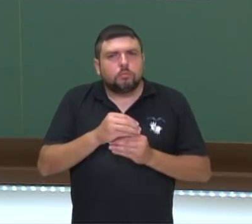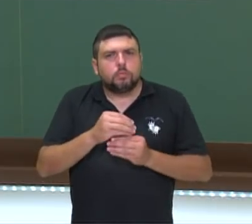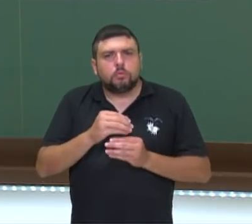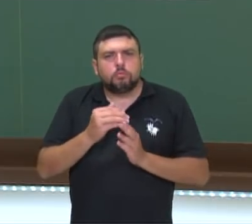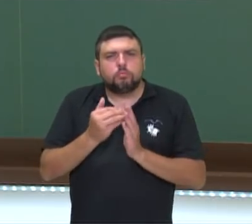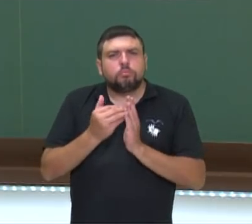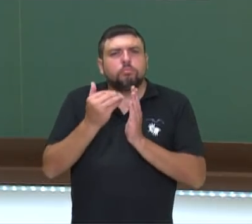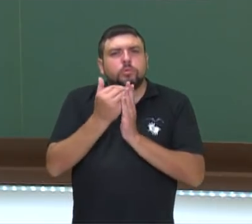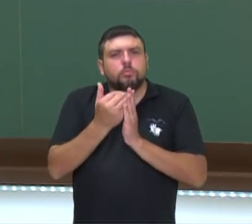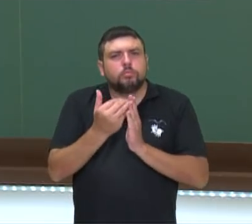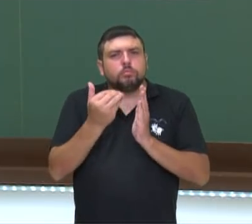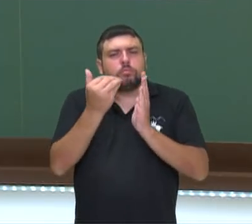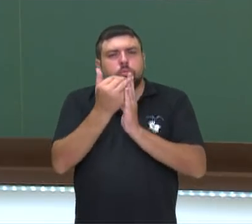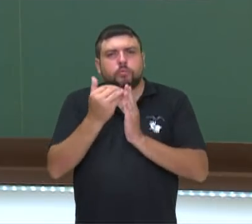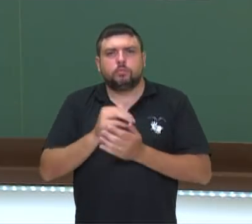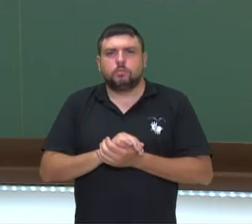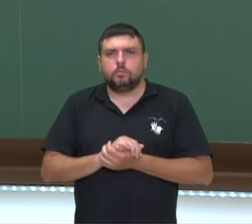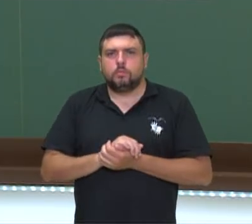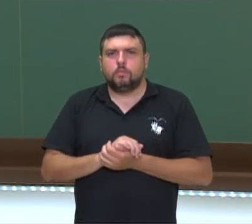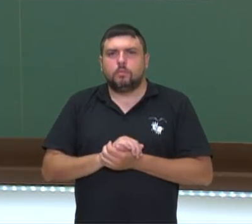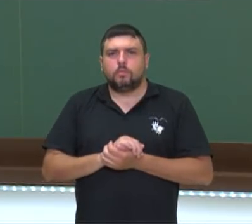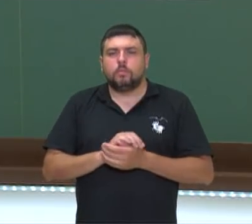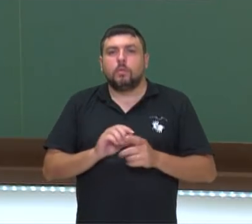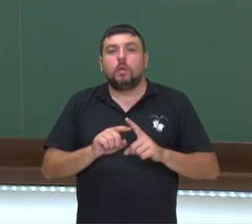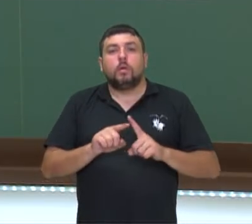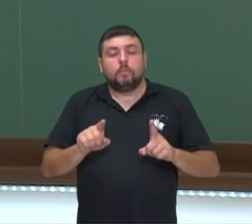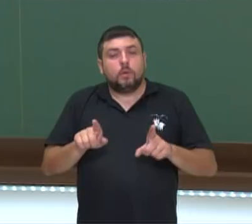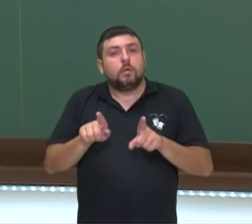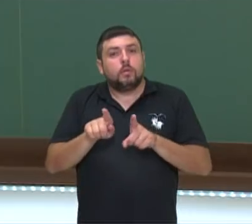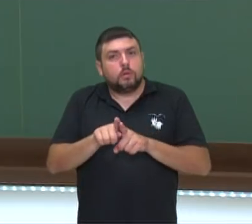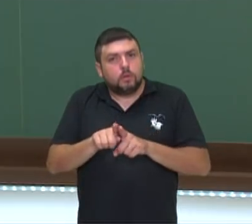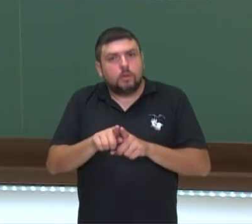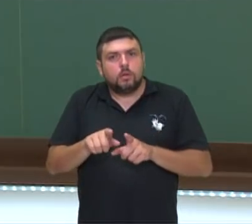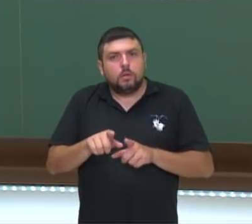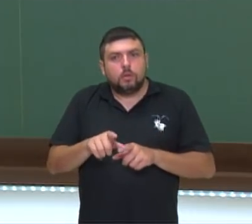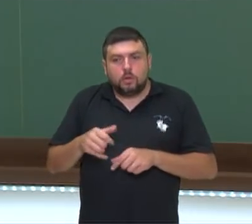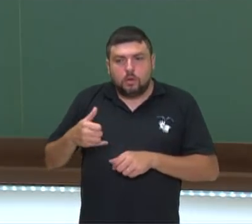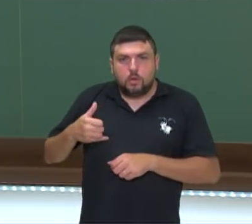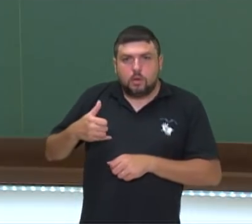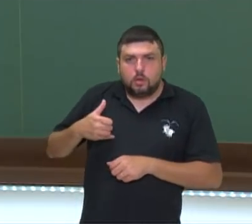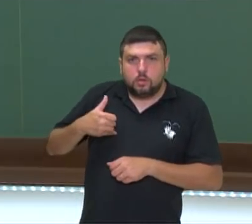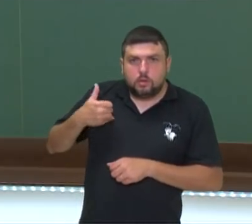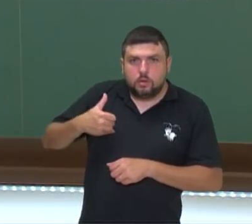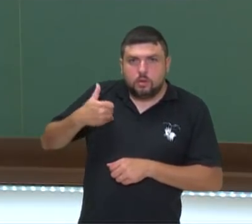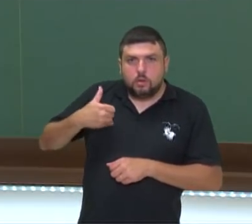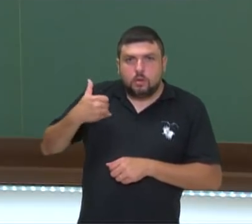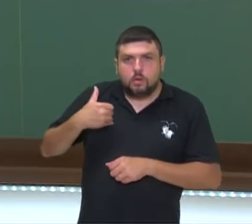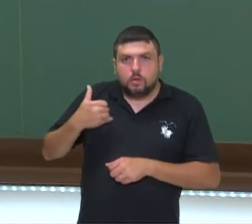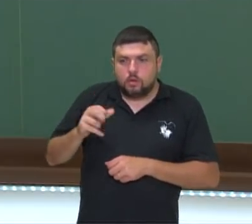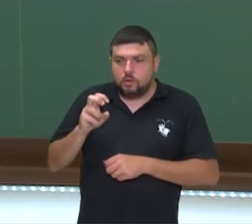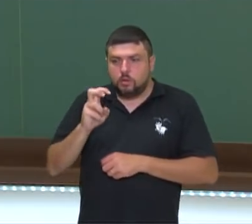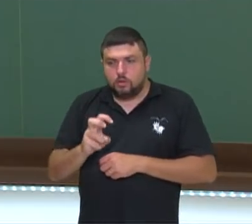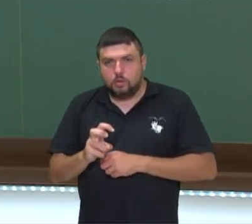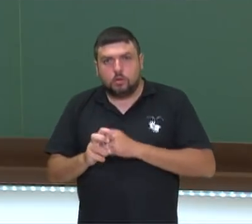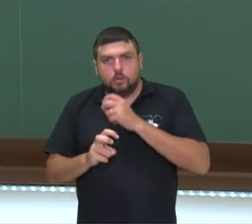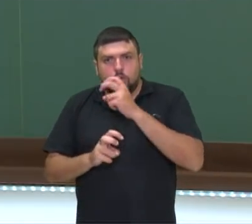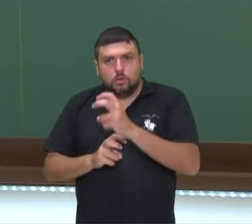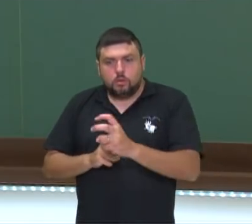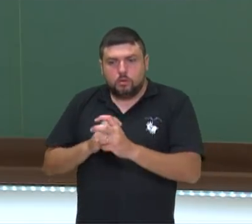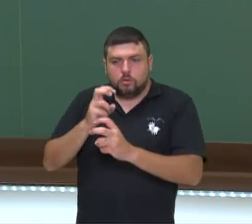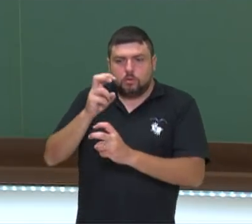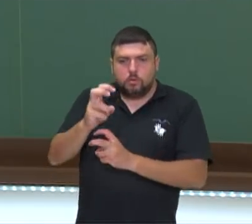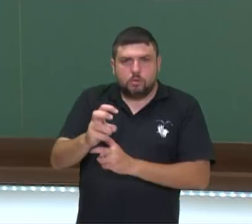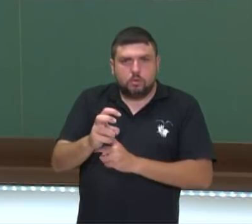Só que além disso, ele tem aumento de faixa etária. A cada 5 anos, ele tem um aumento que ele